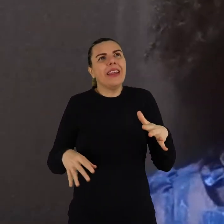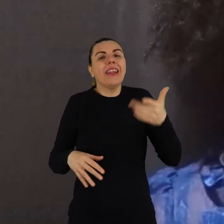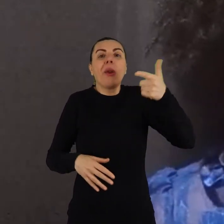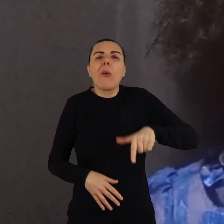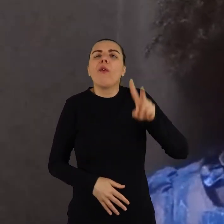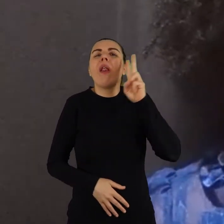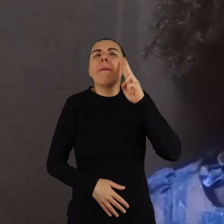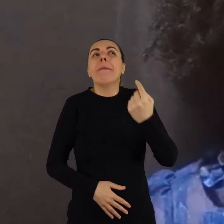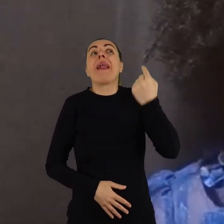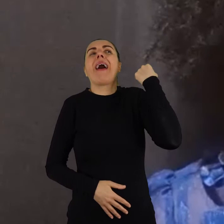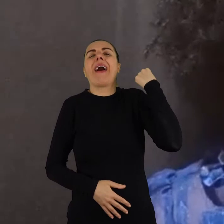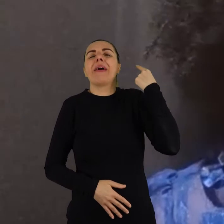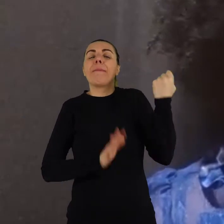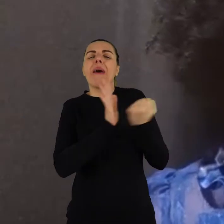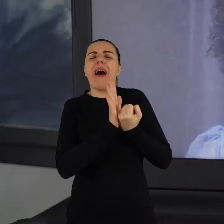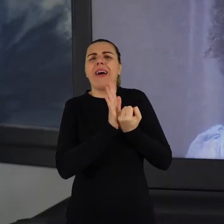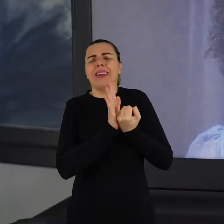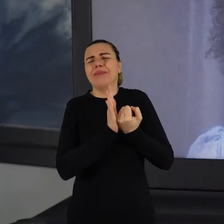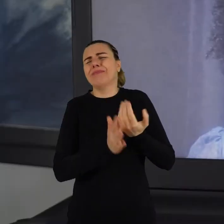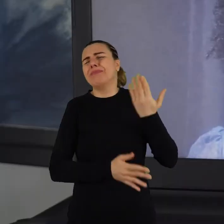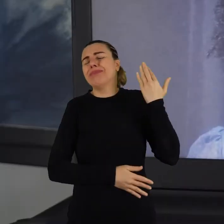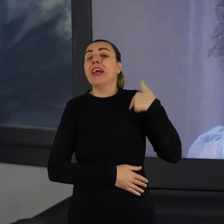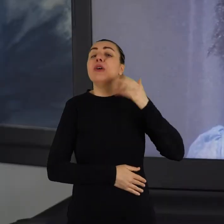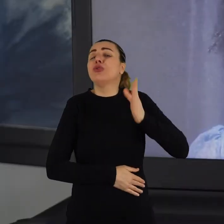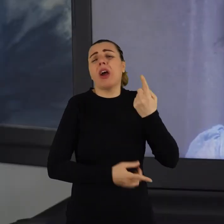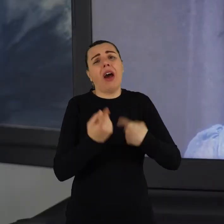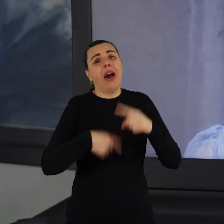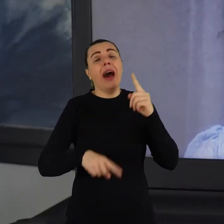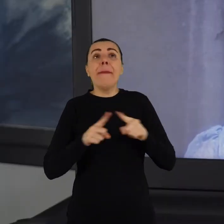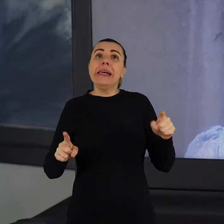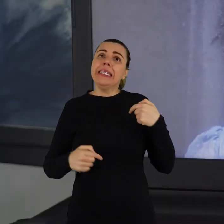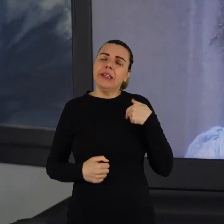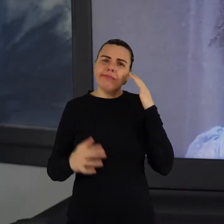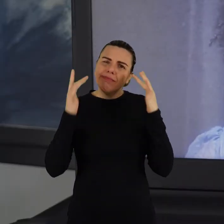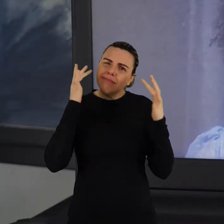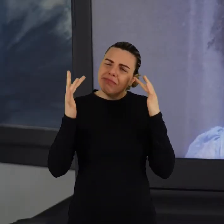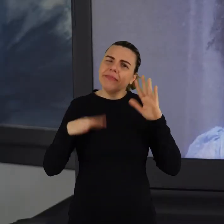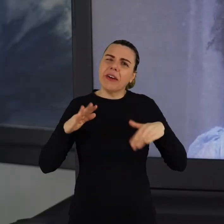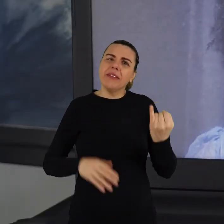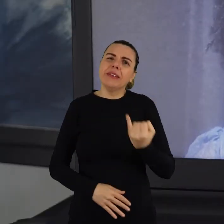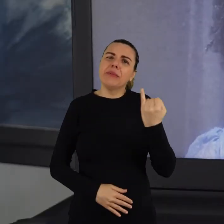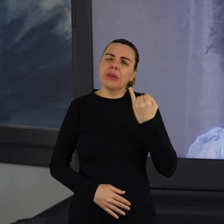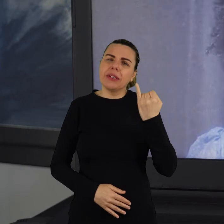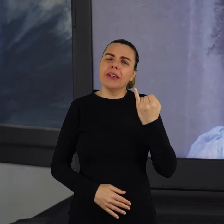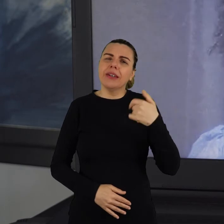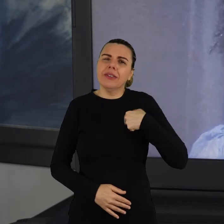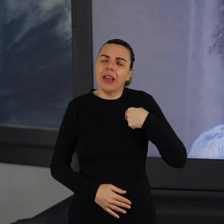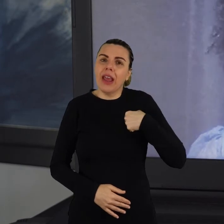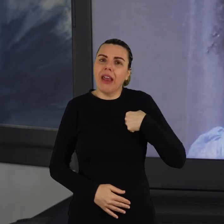algumas cicatrizes que eu já superei. Mas eu fui refletindo e pensei que seria importante eu